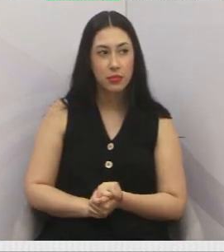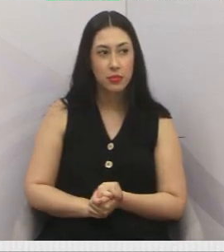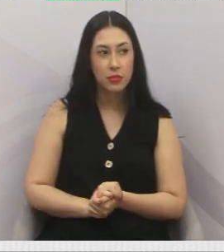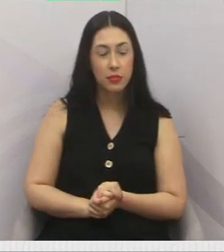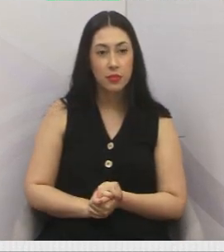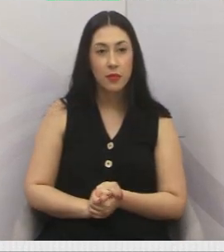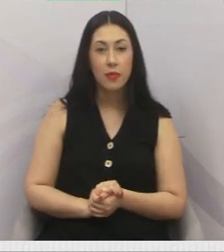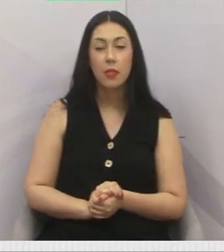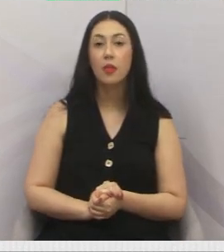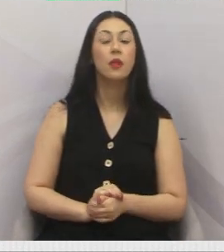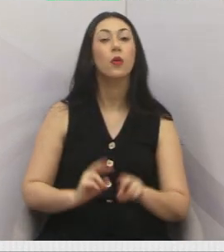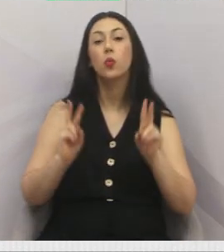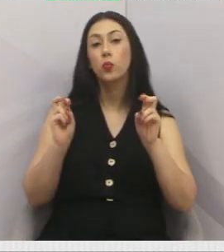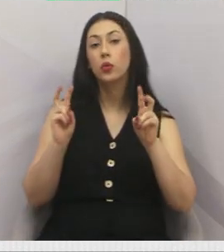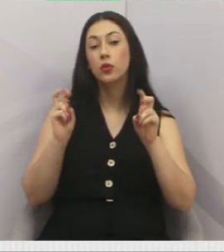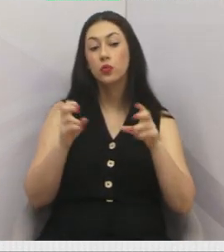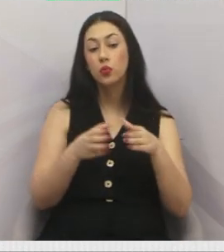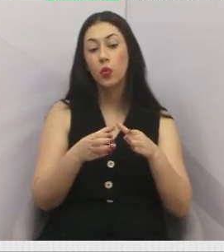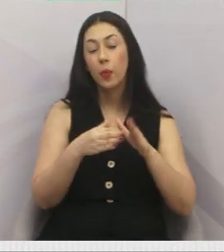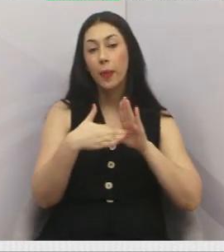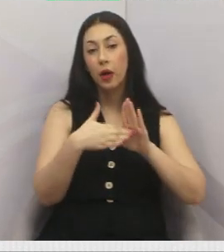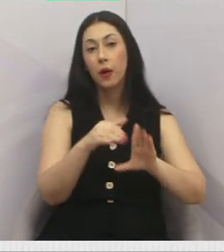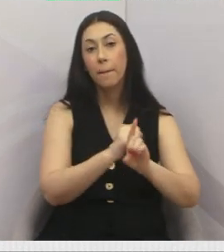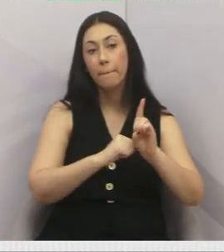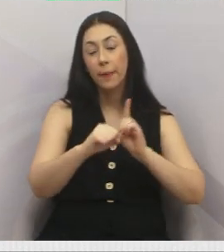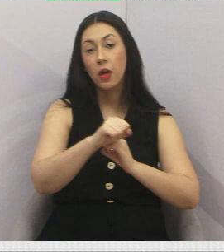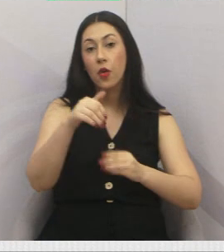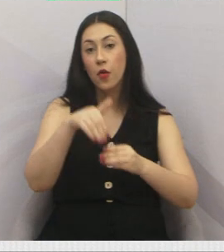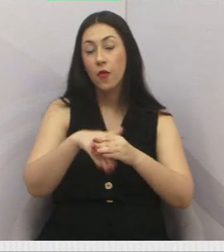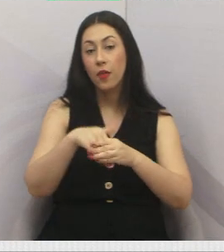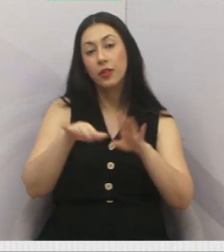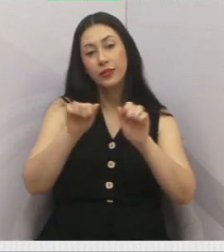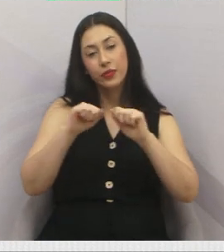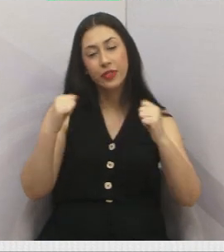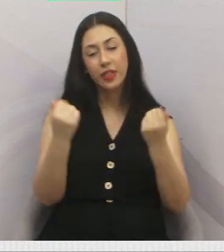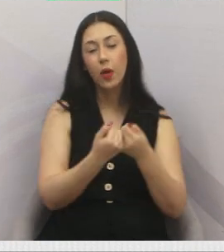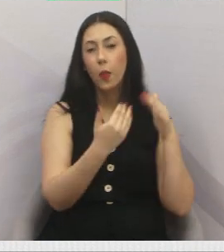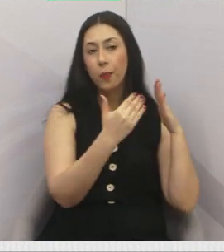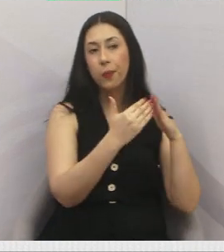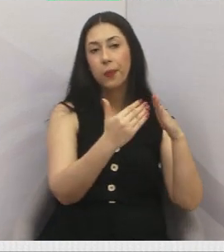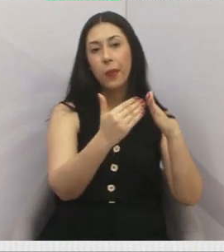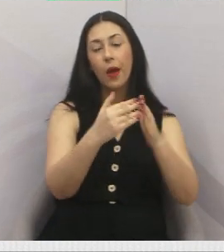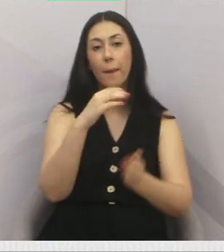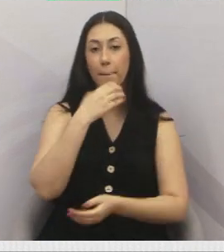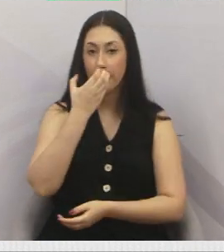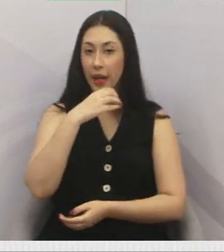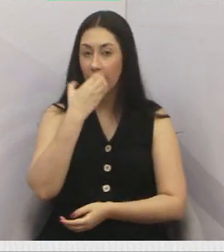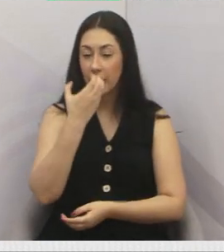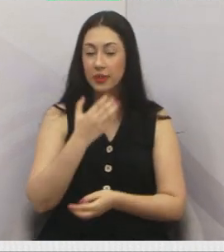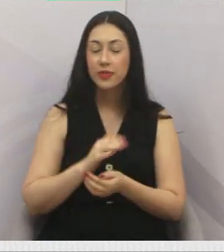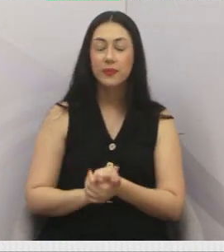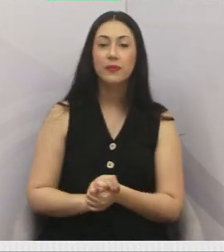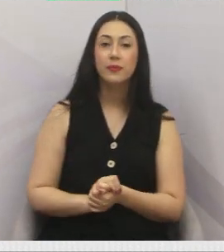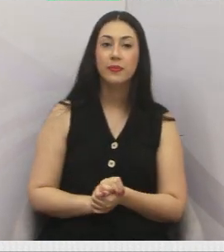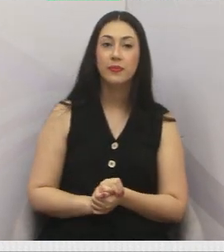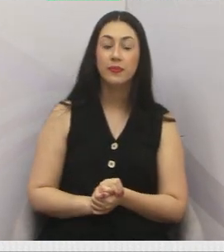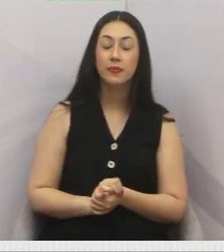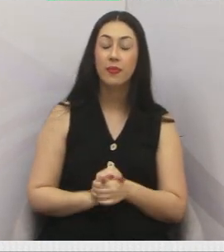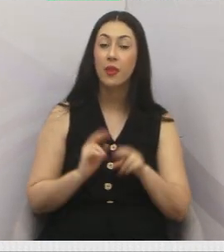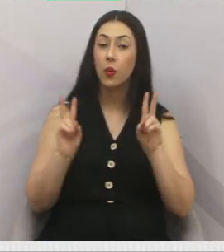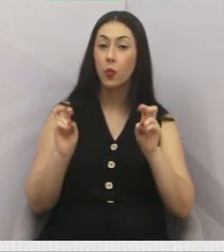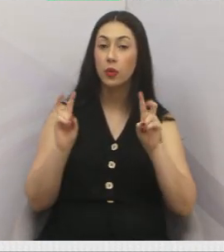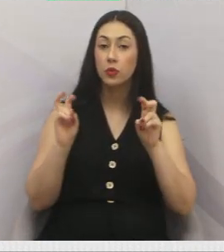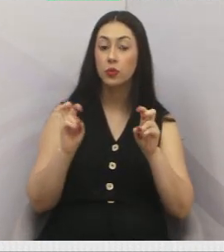Segmento Movimentos Populares e Coletivos, um voto para a Associação dos Moradores do Jardim Paraíso e Jardim Holanda.